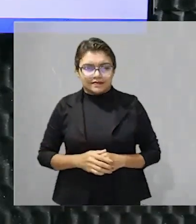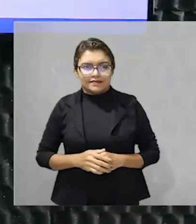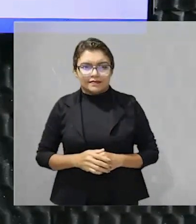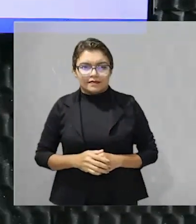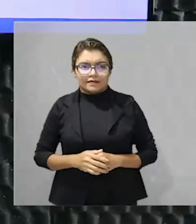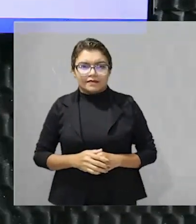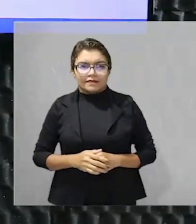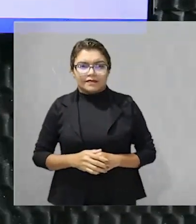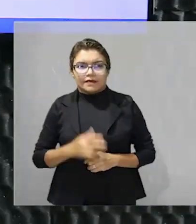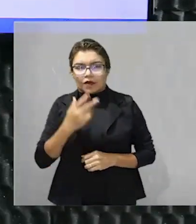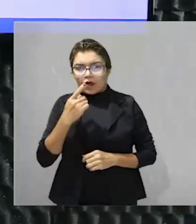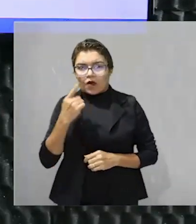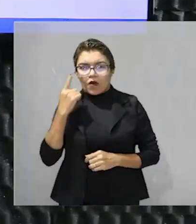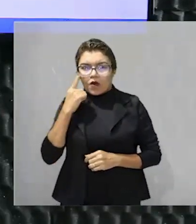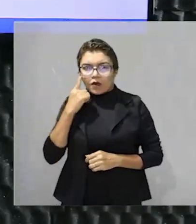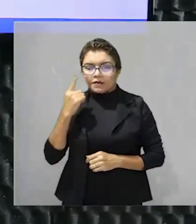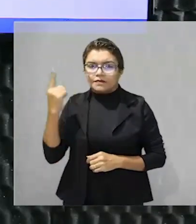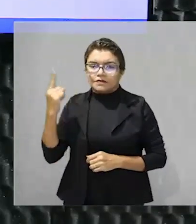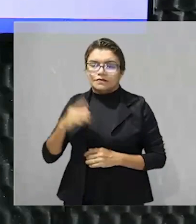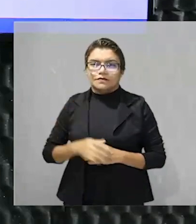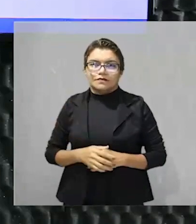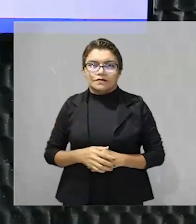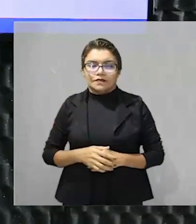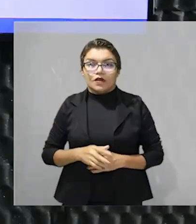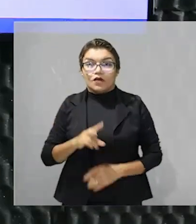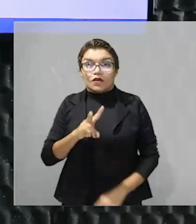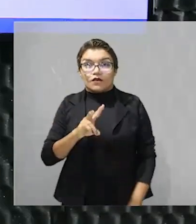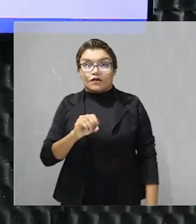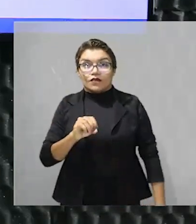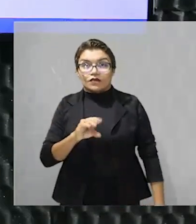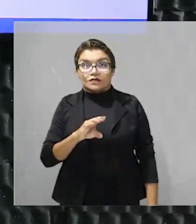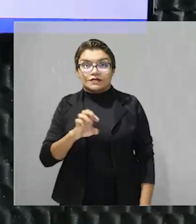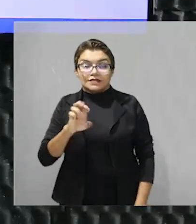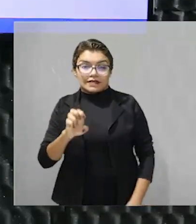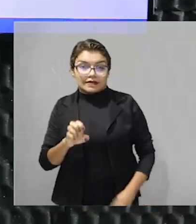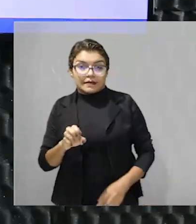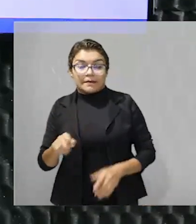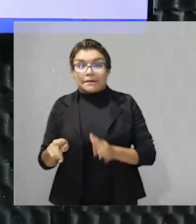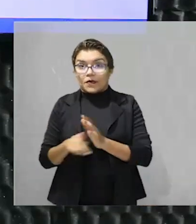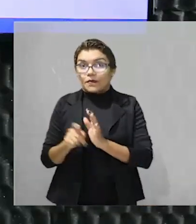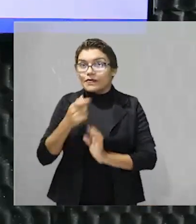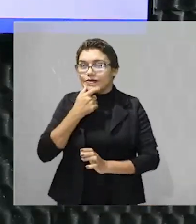nosso you, você em inglês, só que é de uma forma